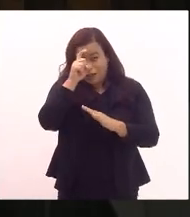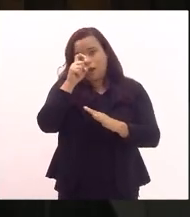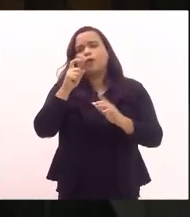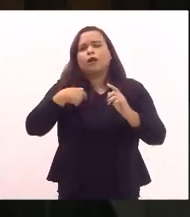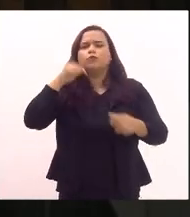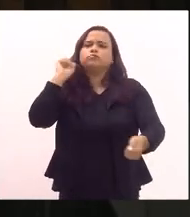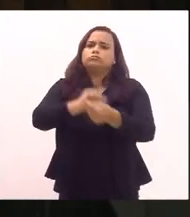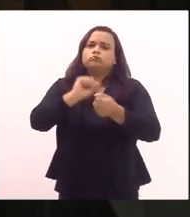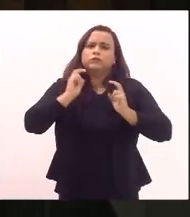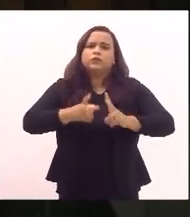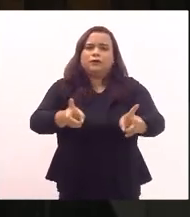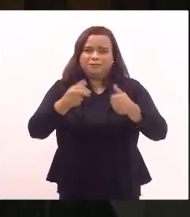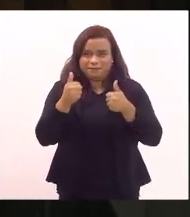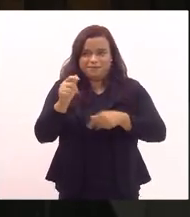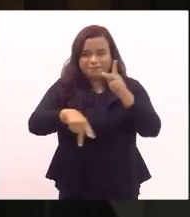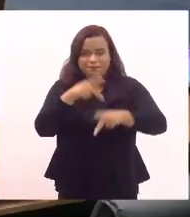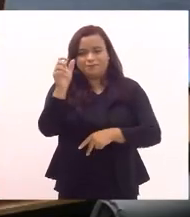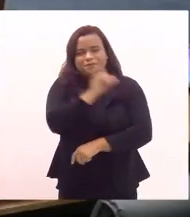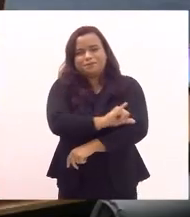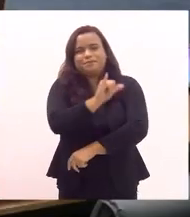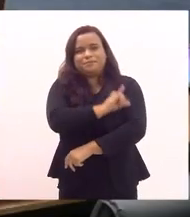Rio de Janeiro Muito obrigado presidente